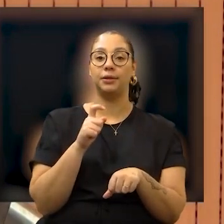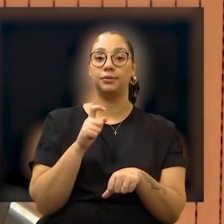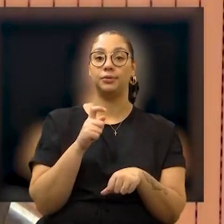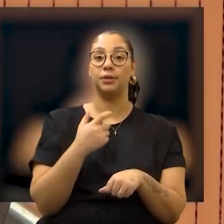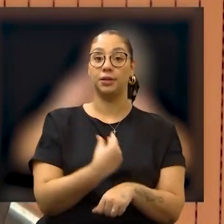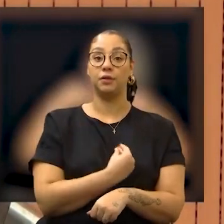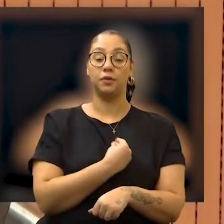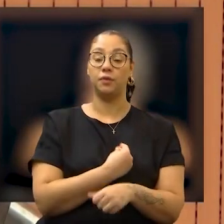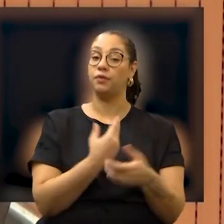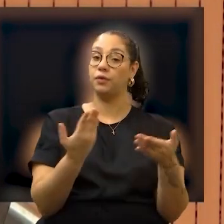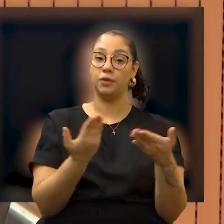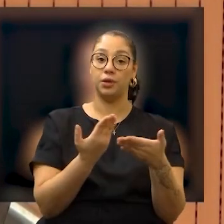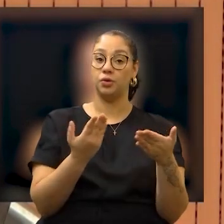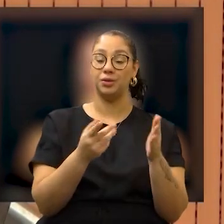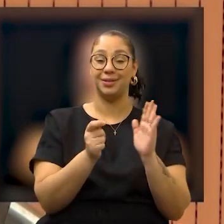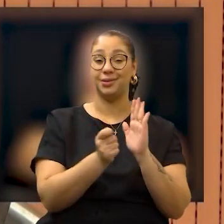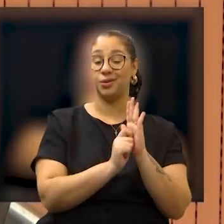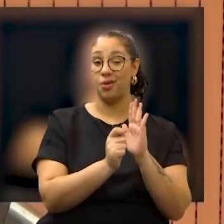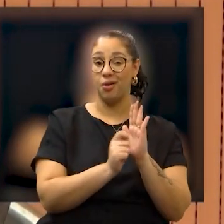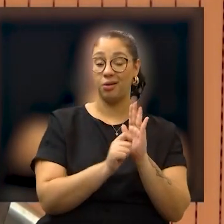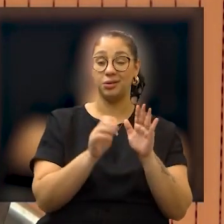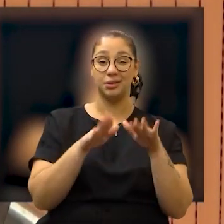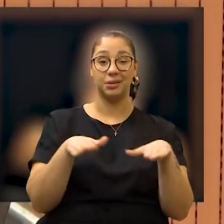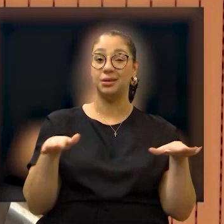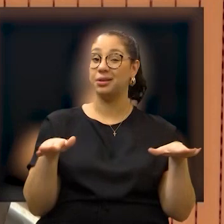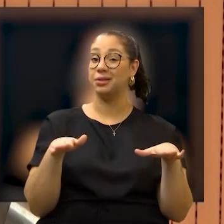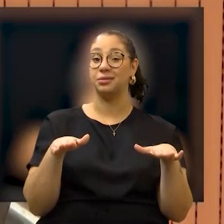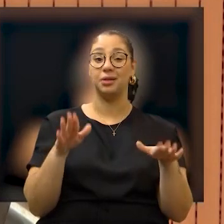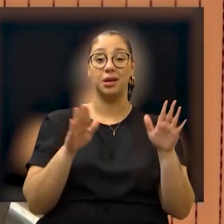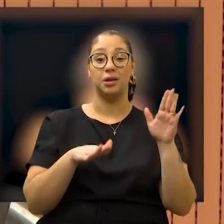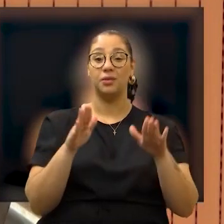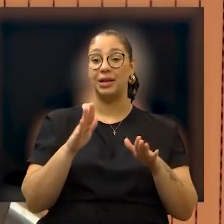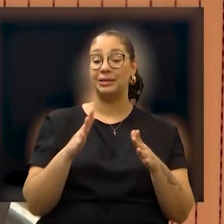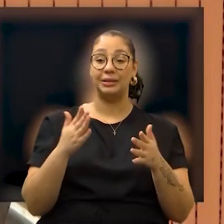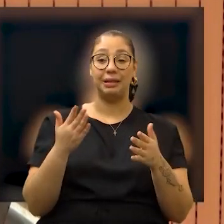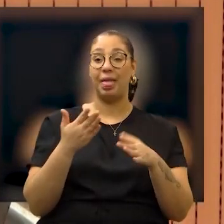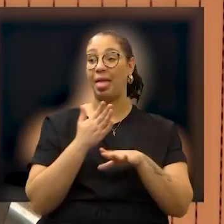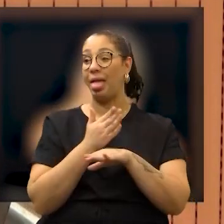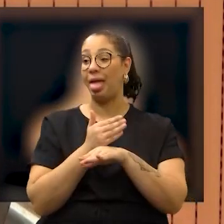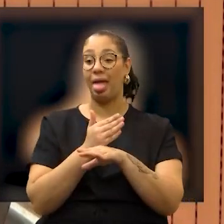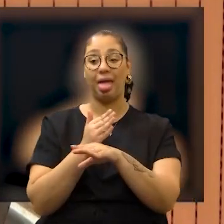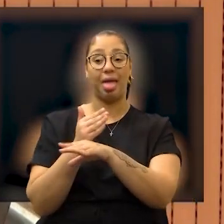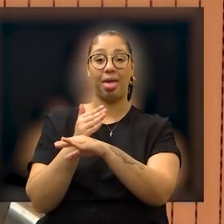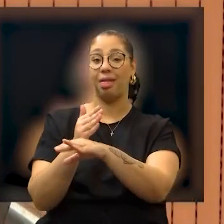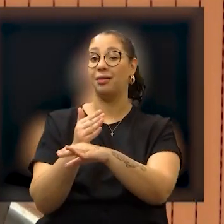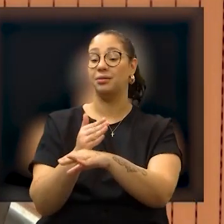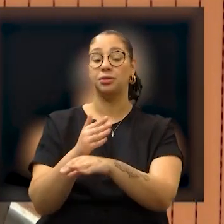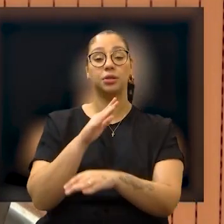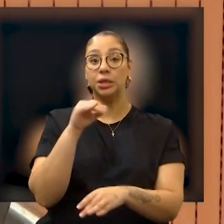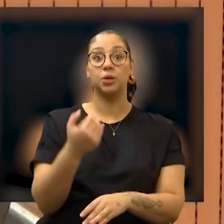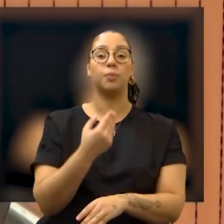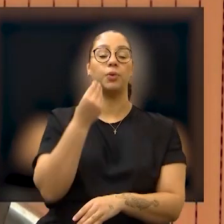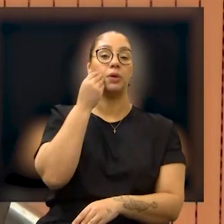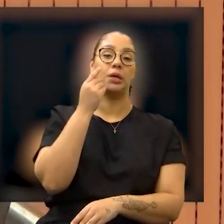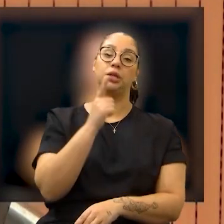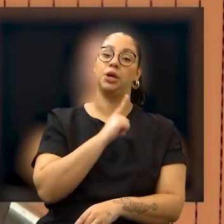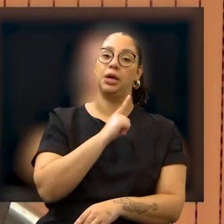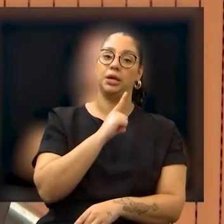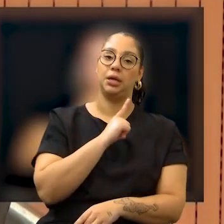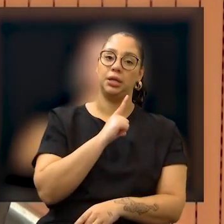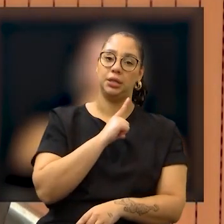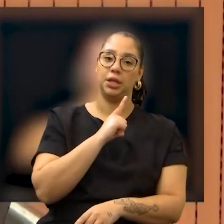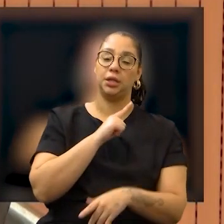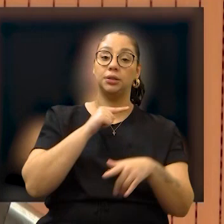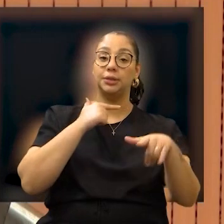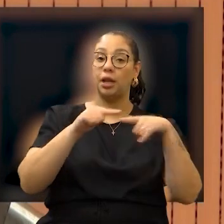momento que a gente vive, né, de drogas, onde as crianças muitas das vezes estão aí perdidas, e a gente ter essa oportunidade